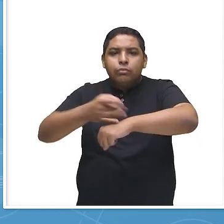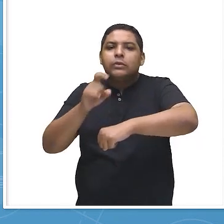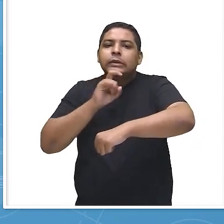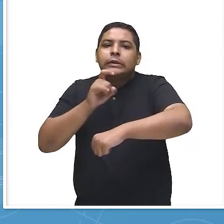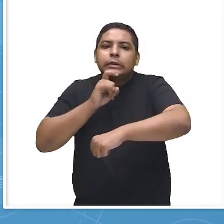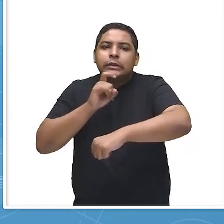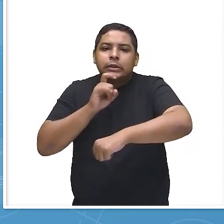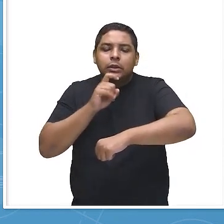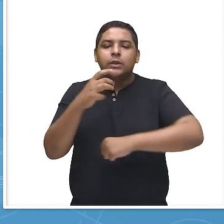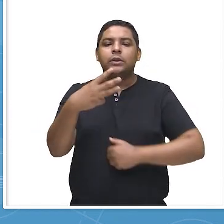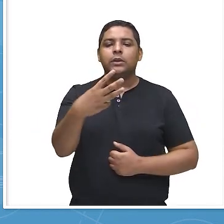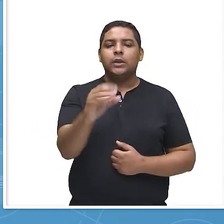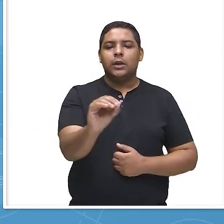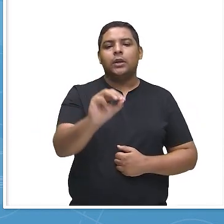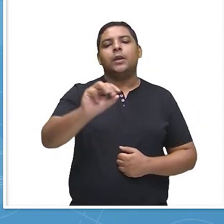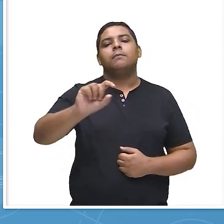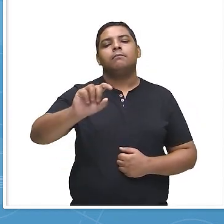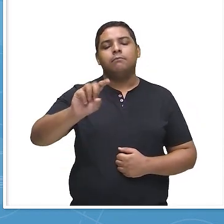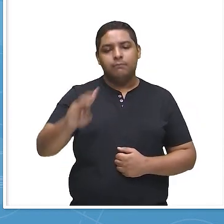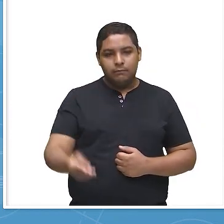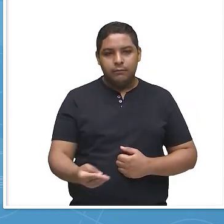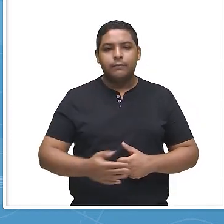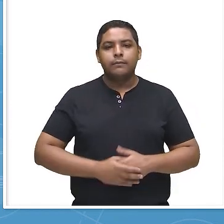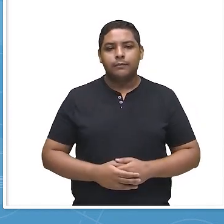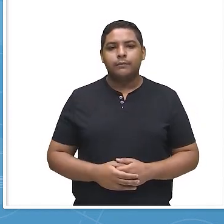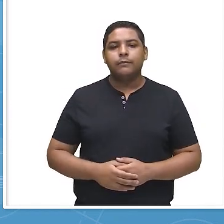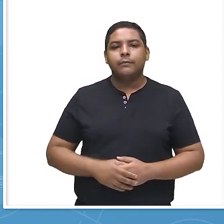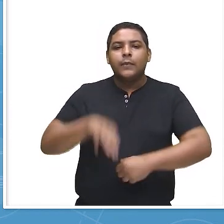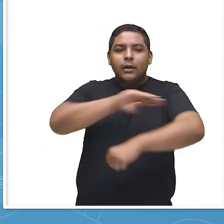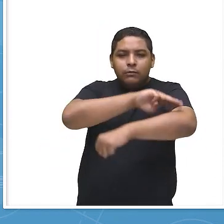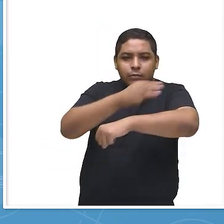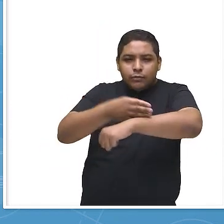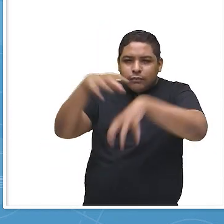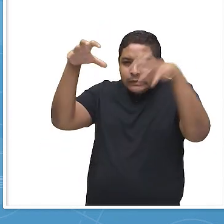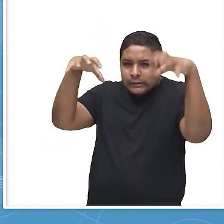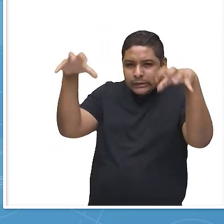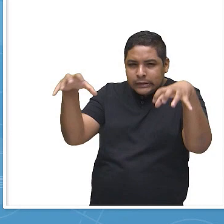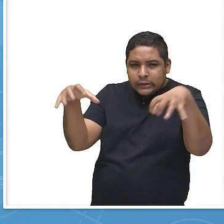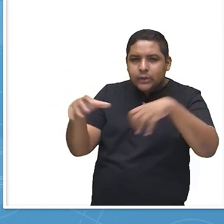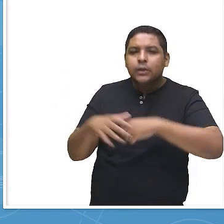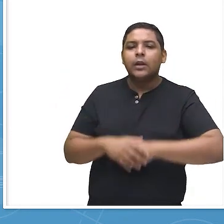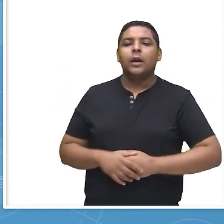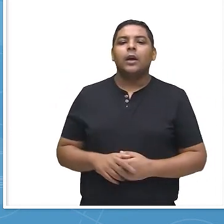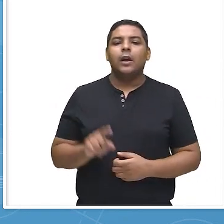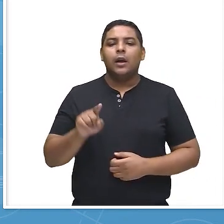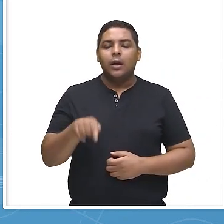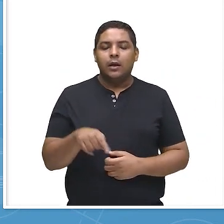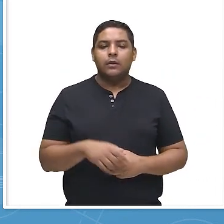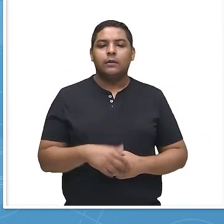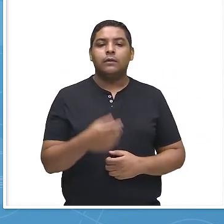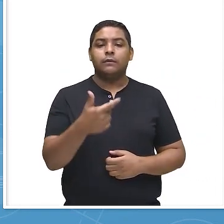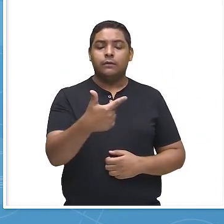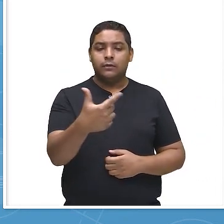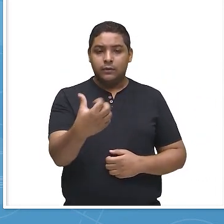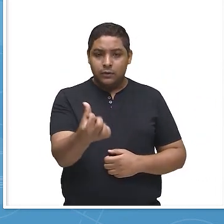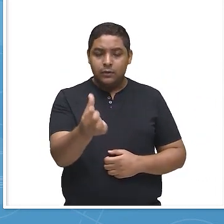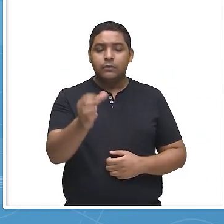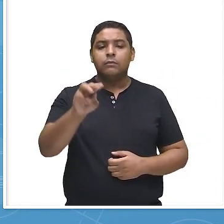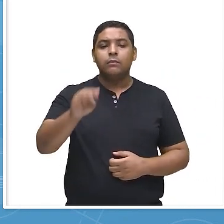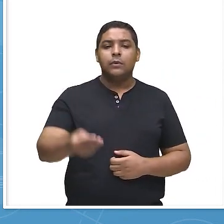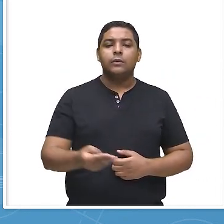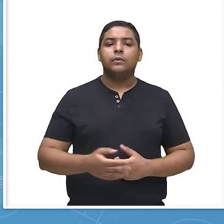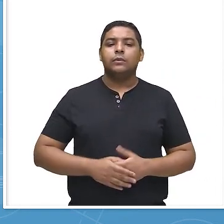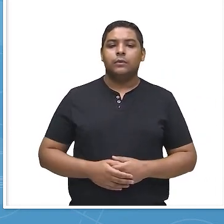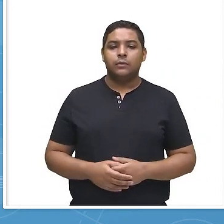milhões. Serras Nevada e das Cascatas, 26 milhões. Era Cenozoica,